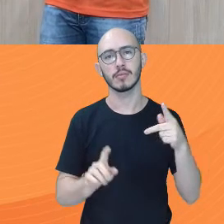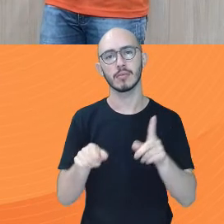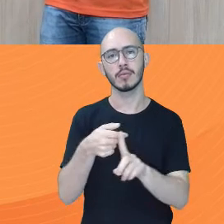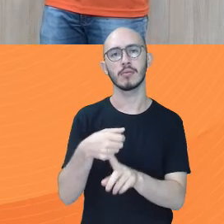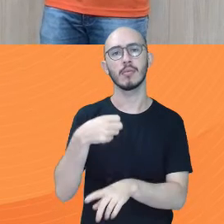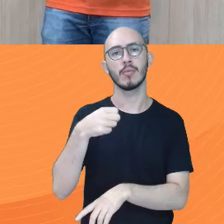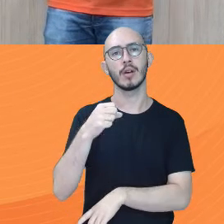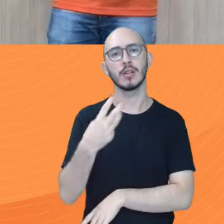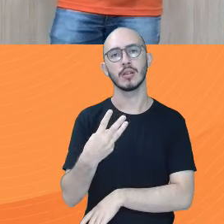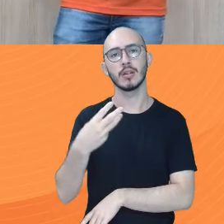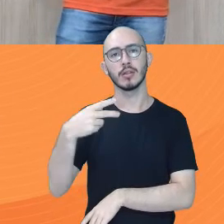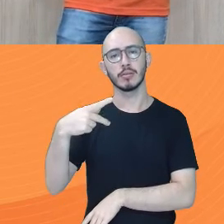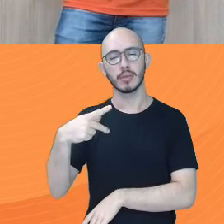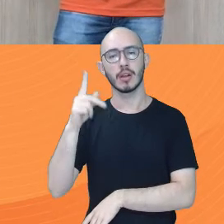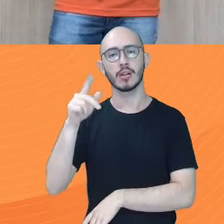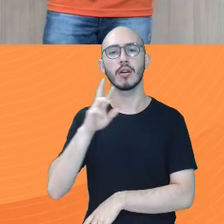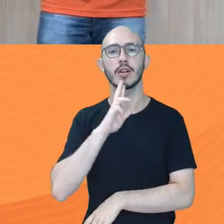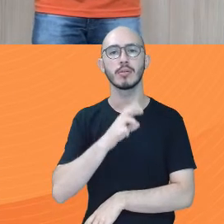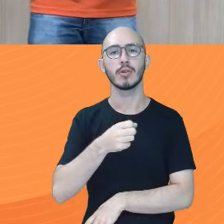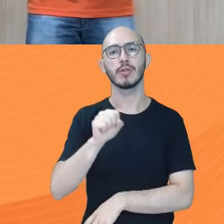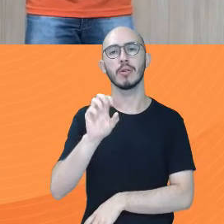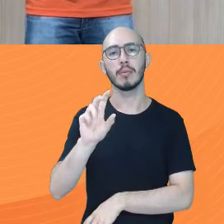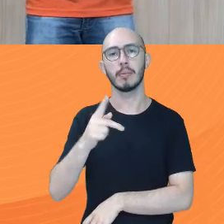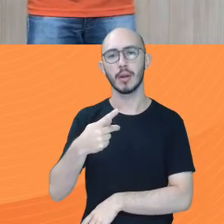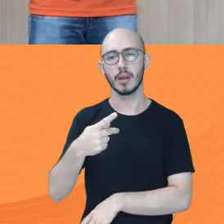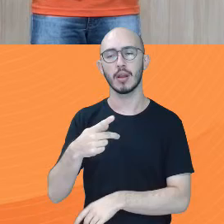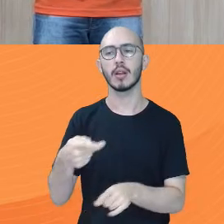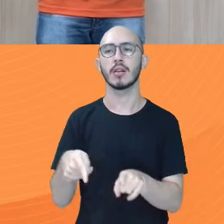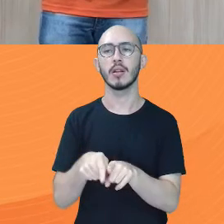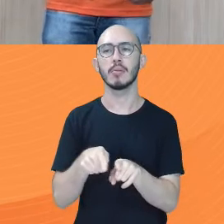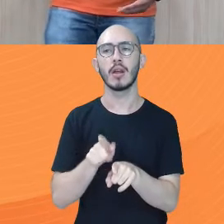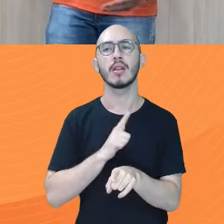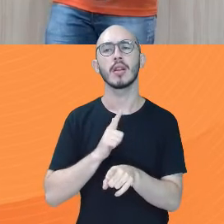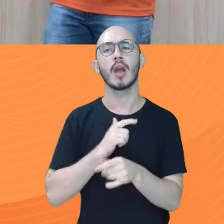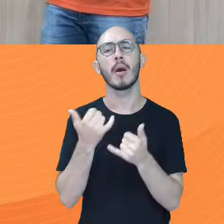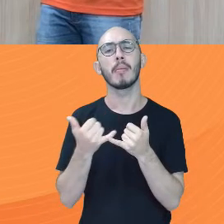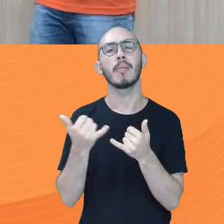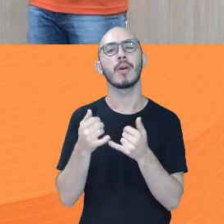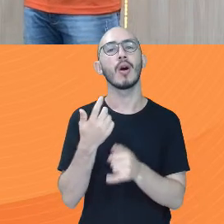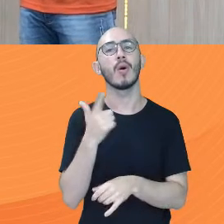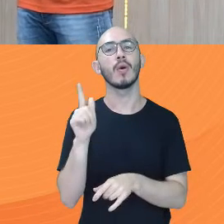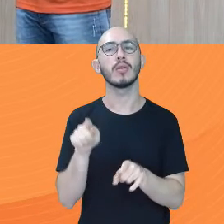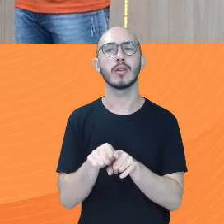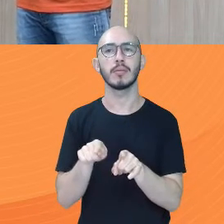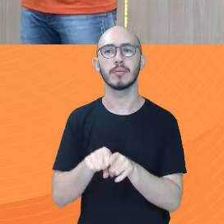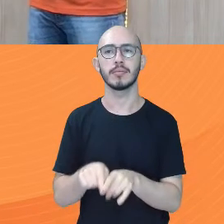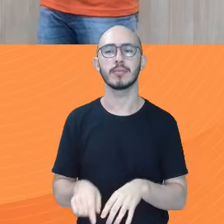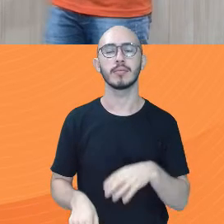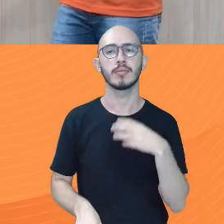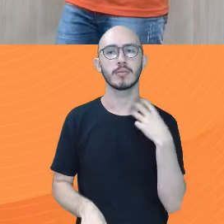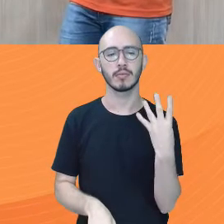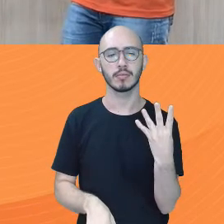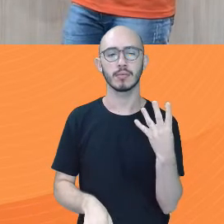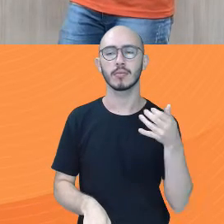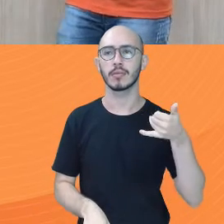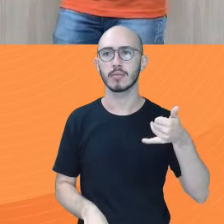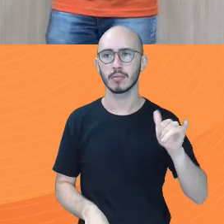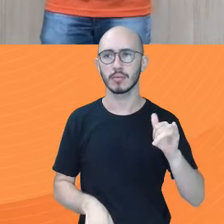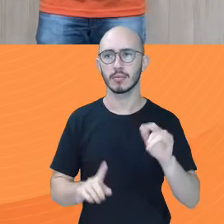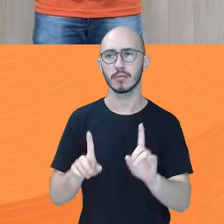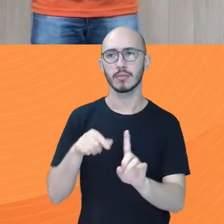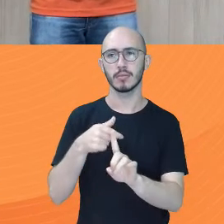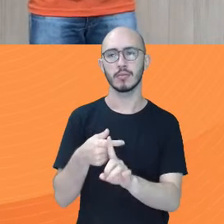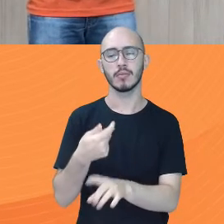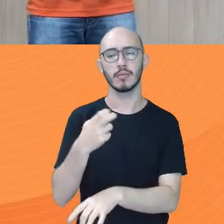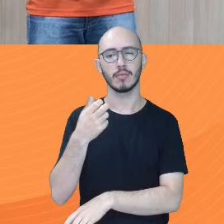8p. Depois, a gente viu que temos outro monômio semelhante ali. A gente tem o 4y mais